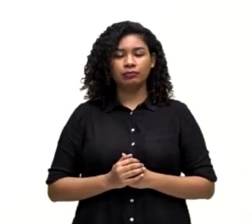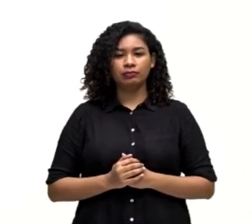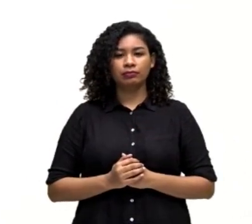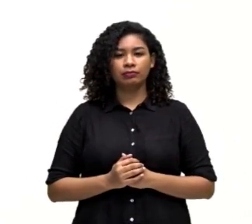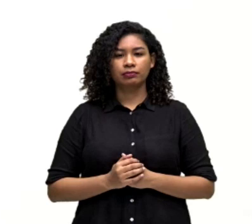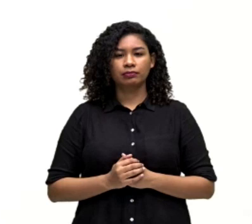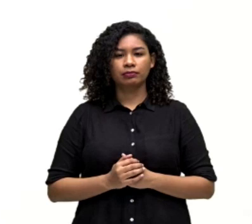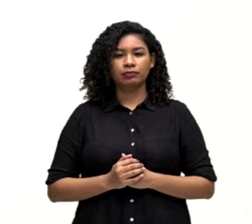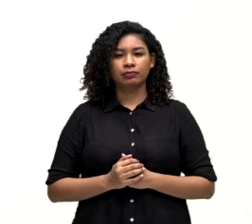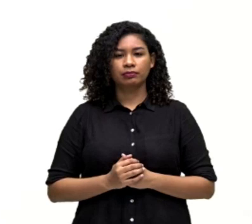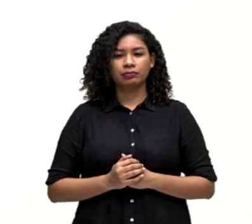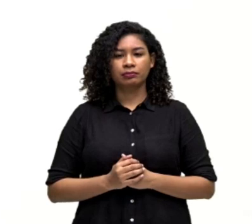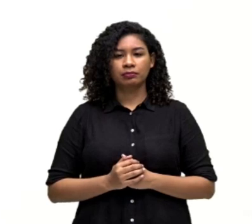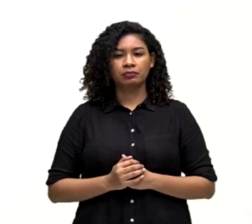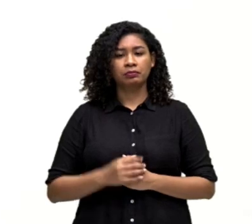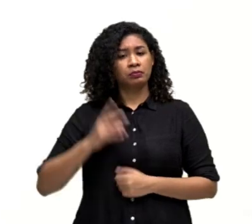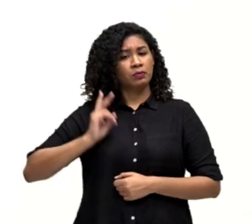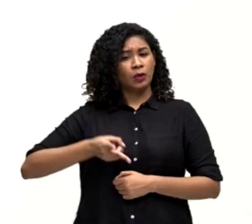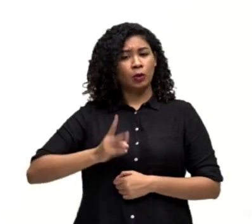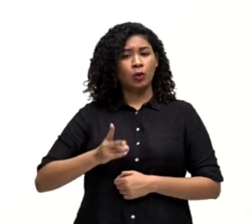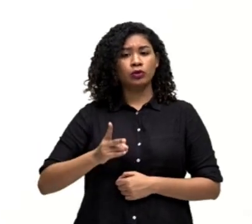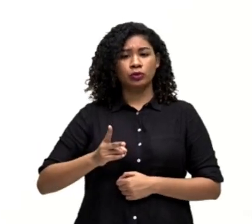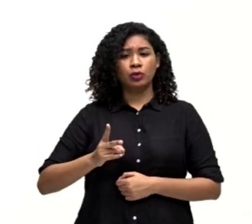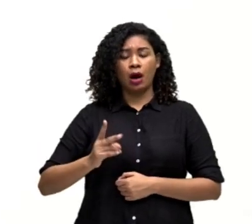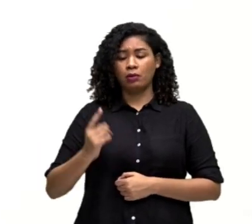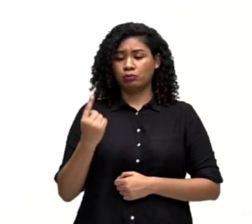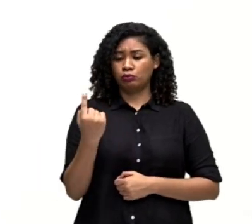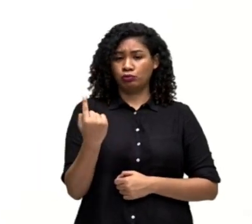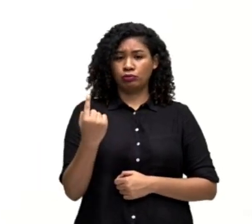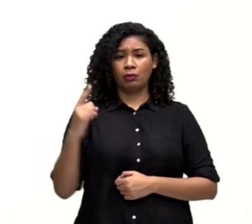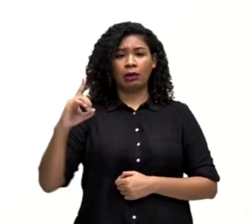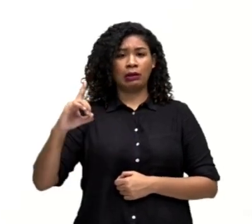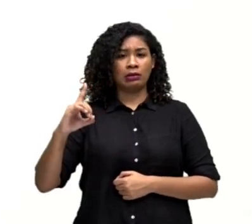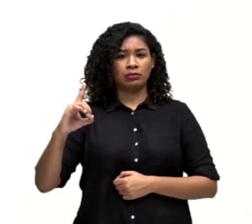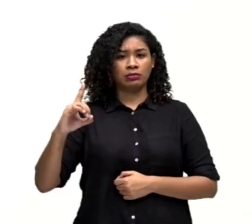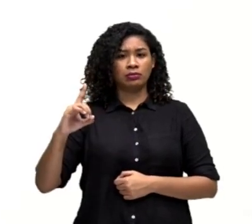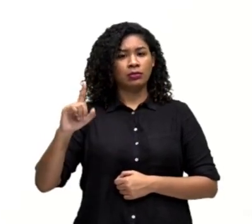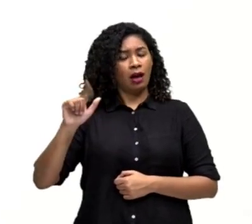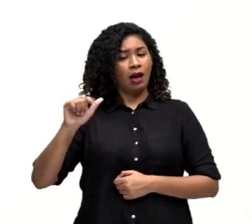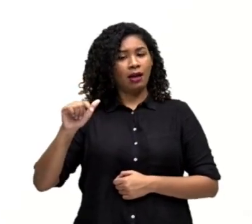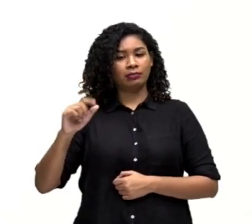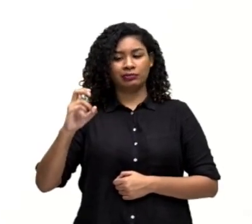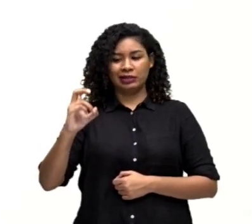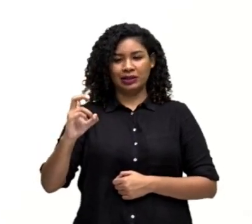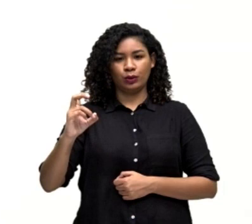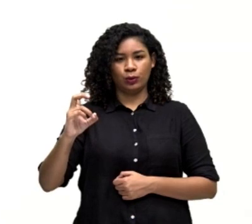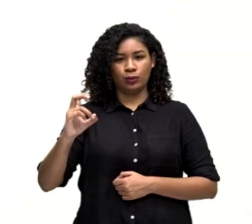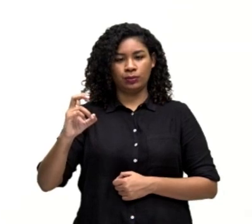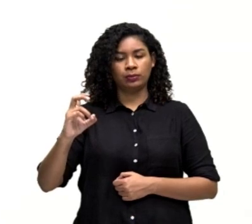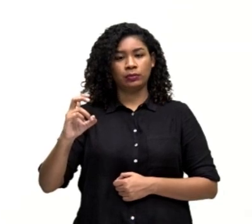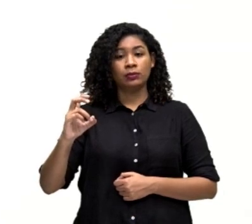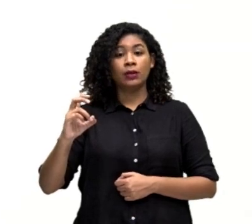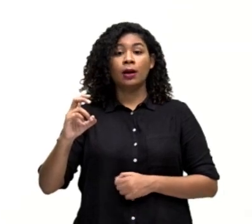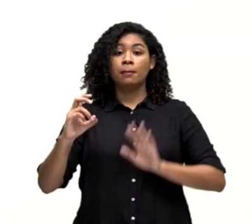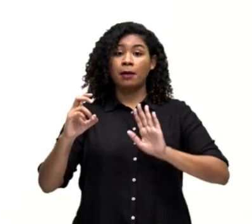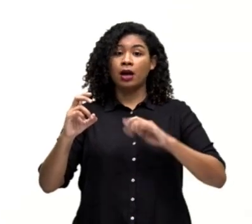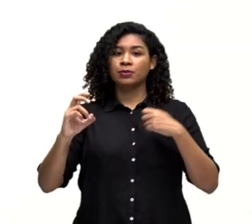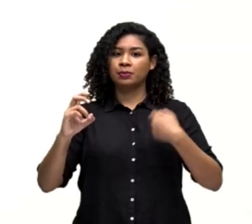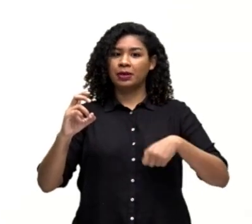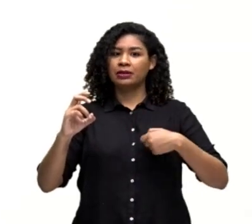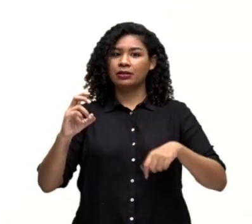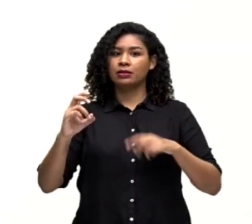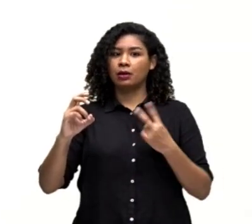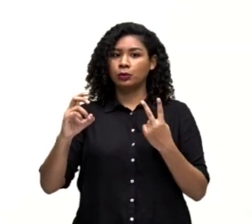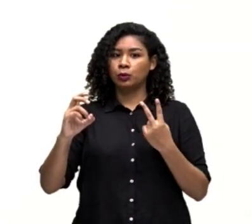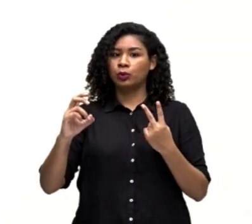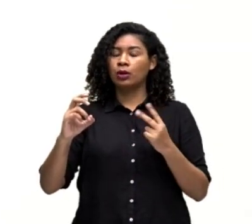ocupar apenas uma casa decimal. E aí, pessoal, já que o nosso número tem que ter 2, a